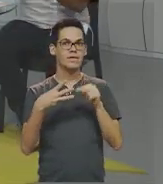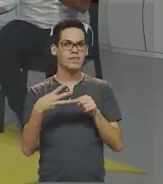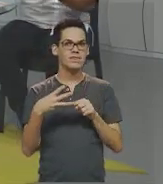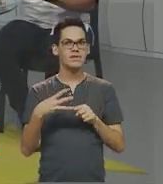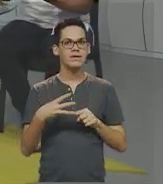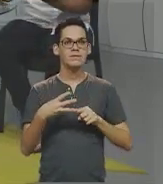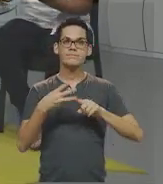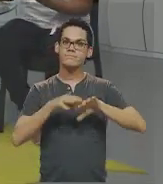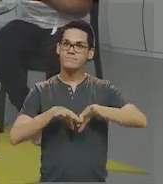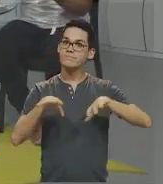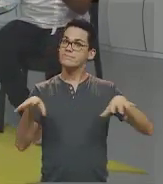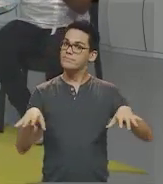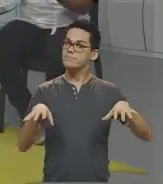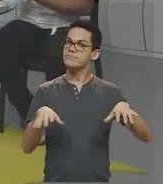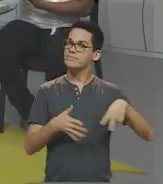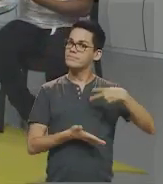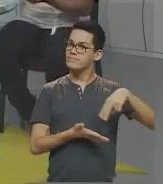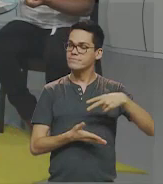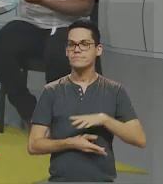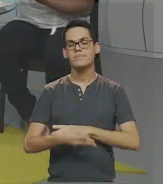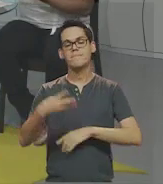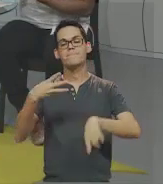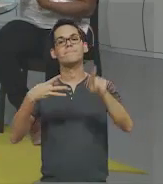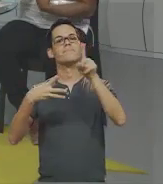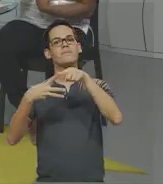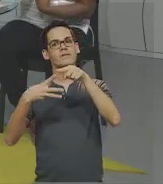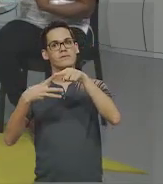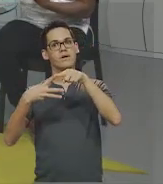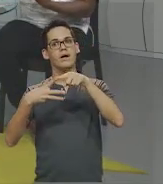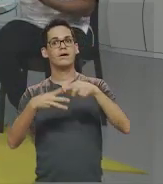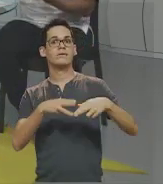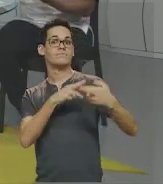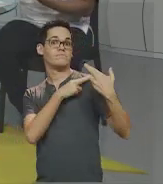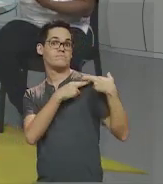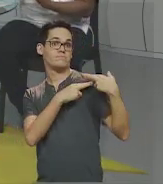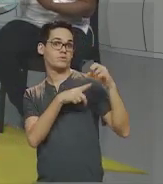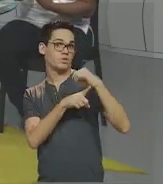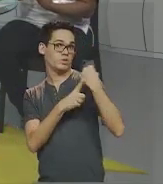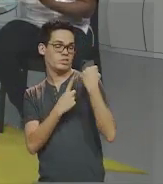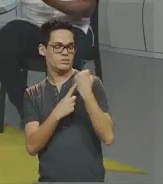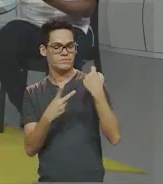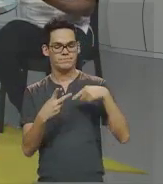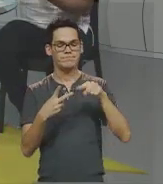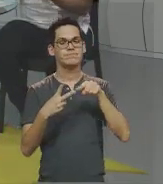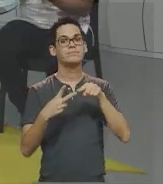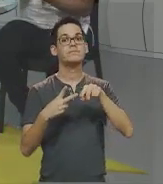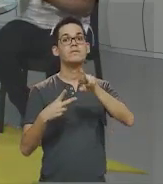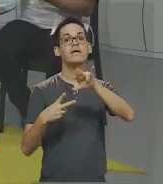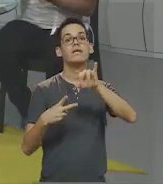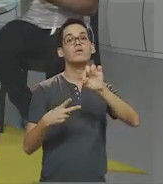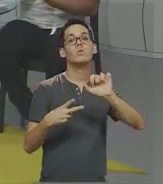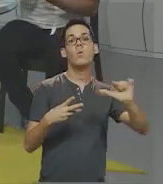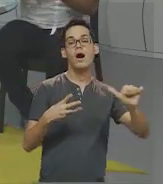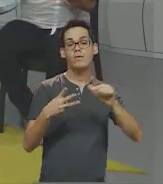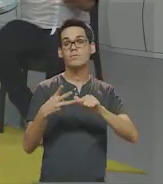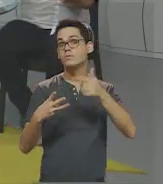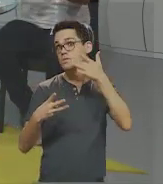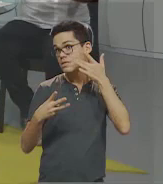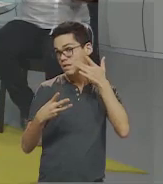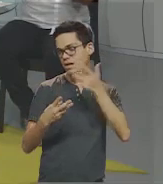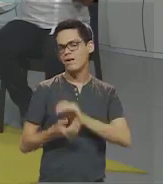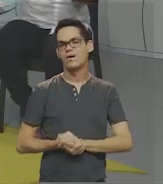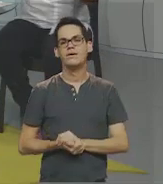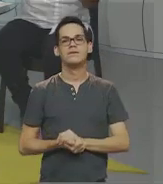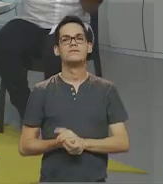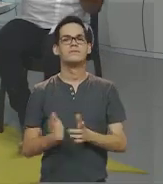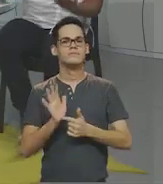pode distinguir a dança, que é a função social, a função ritual e a função teatral. Né? A